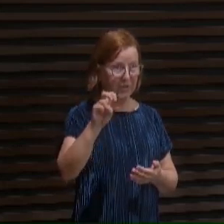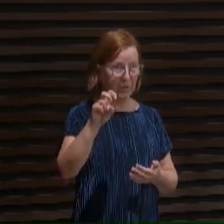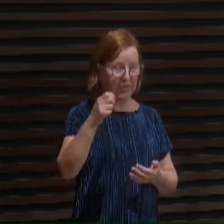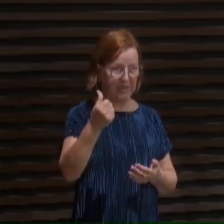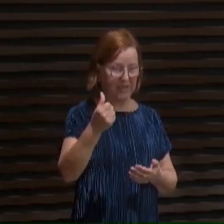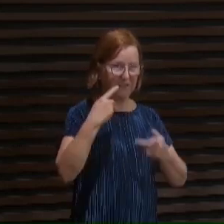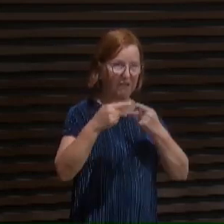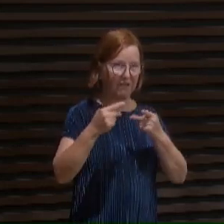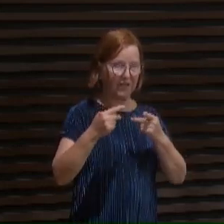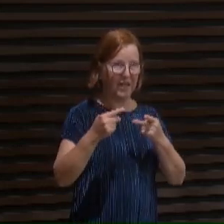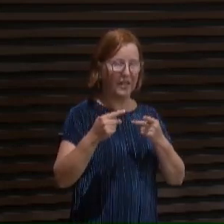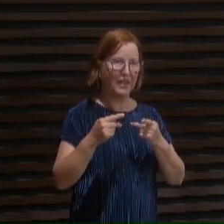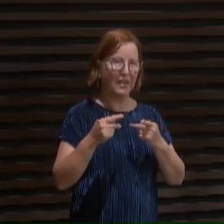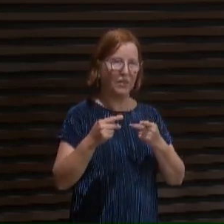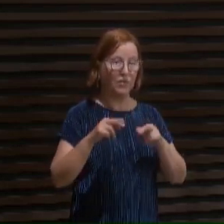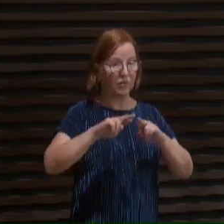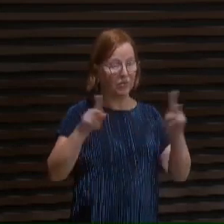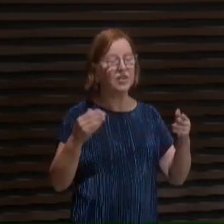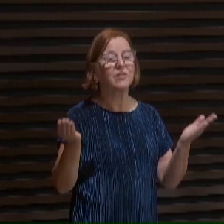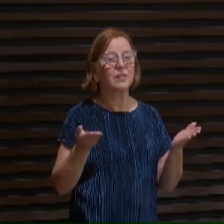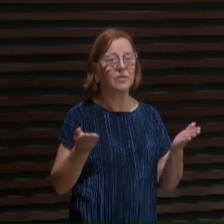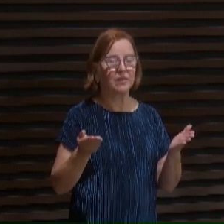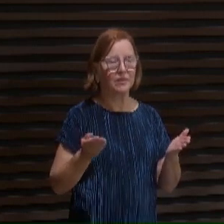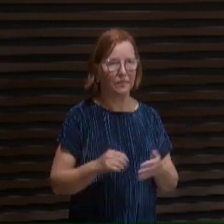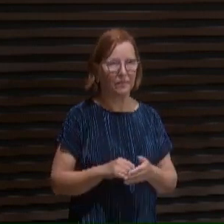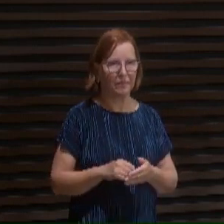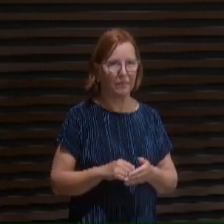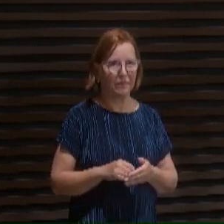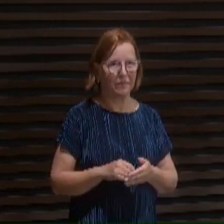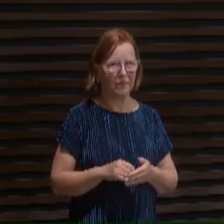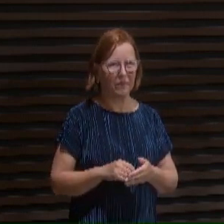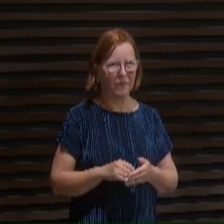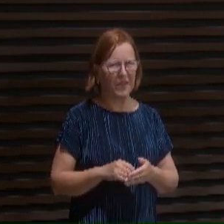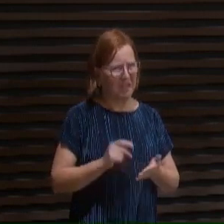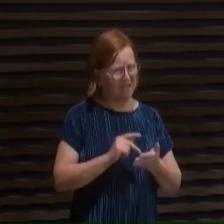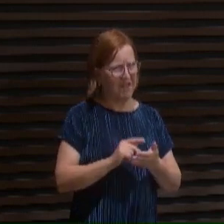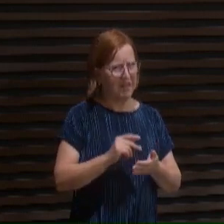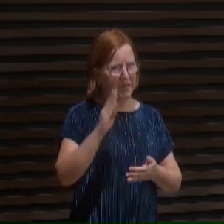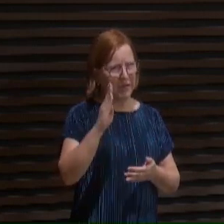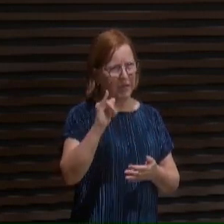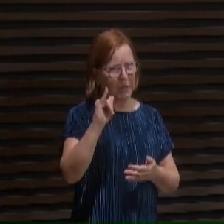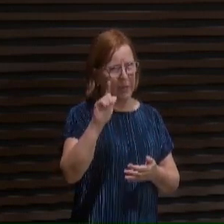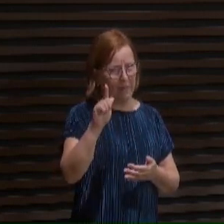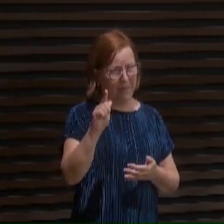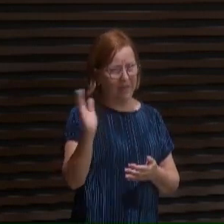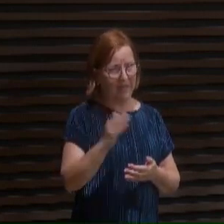Cambridge. E agora? Foi o Big Bang ou foi o Big